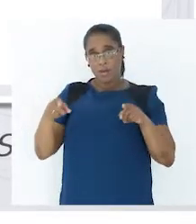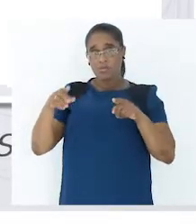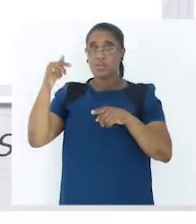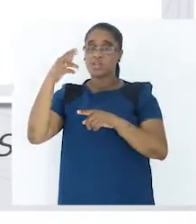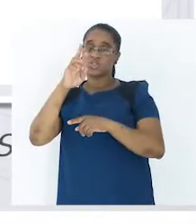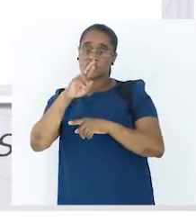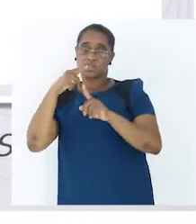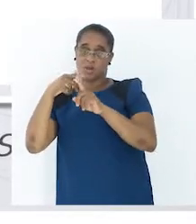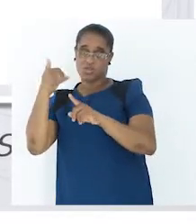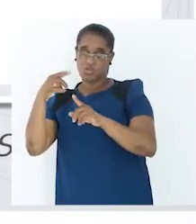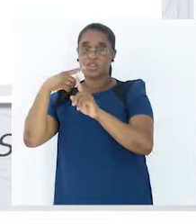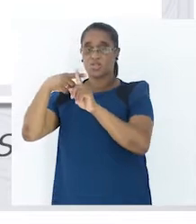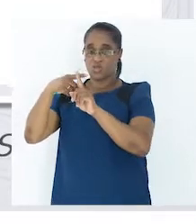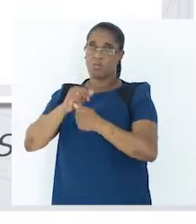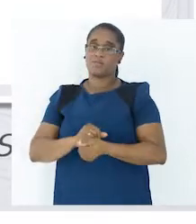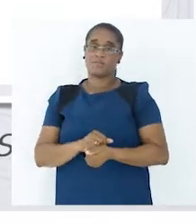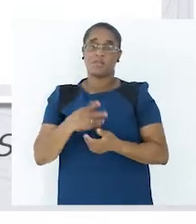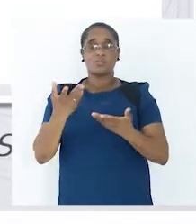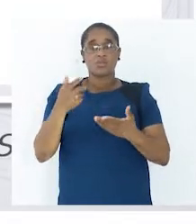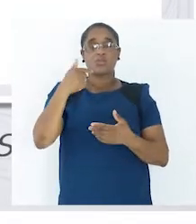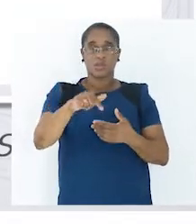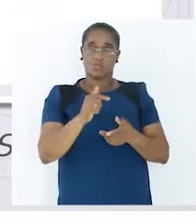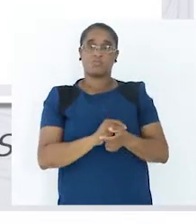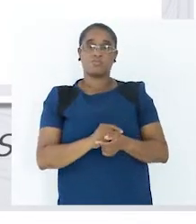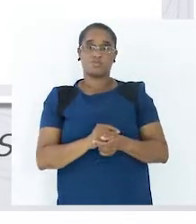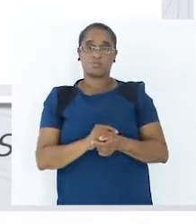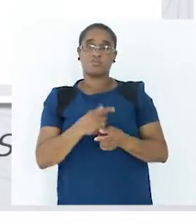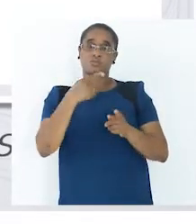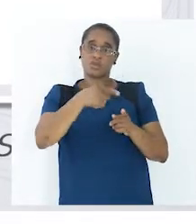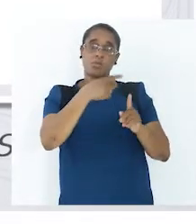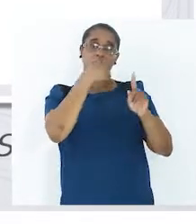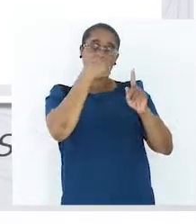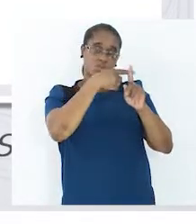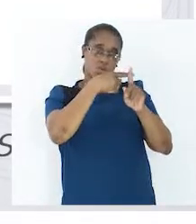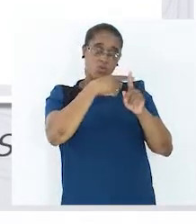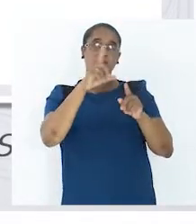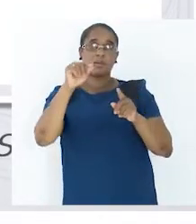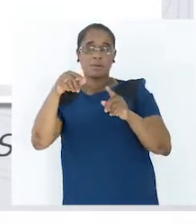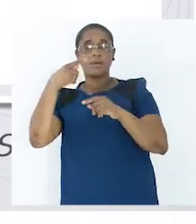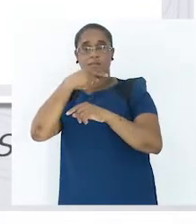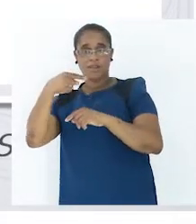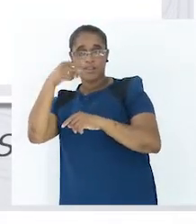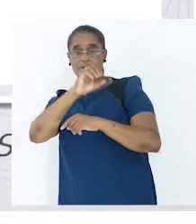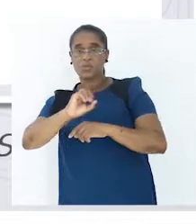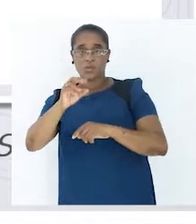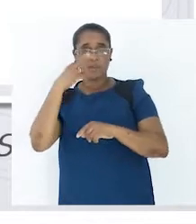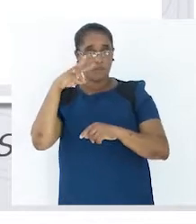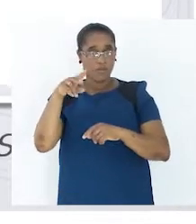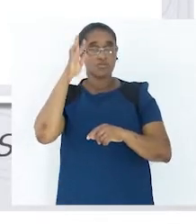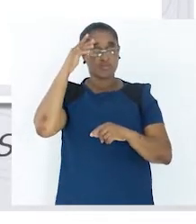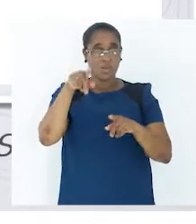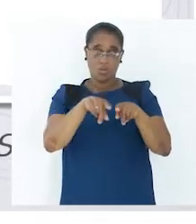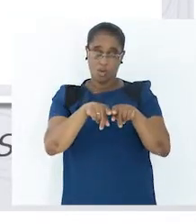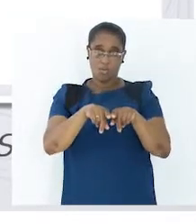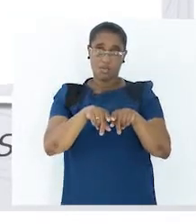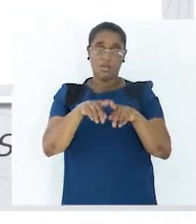2, uma soma. Então, no fundo, nós estamos com um produto entre uma soma pela sua diferença. Reparem que os monômios são iguais,